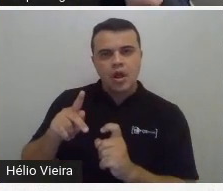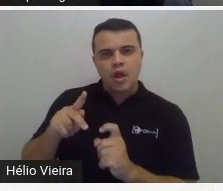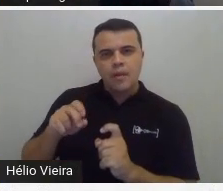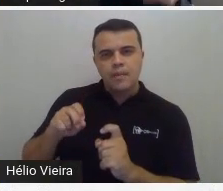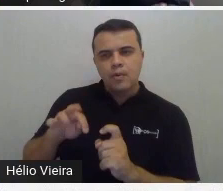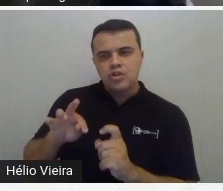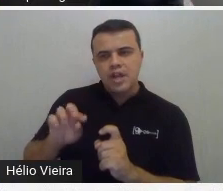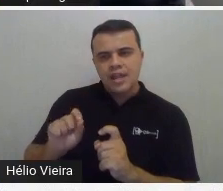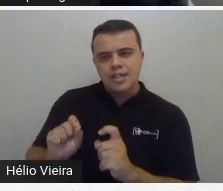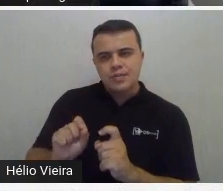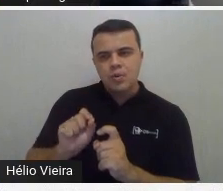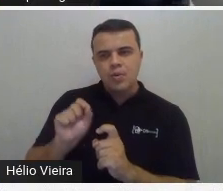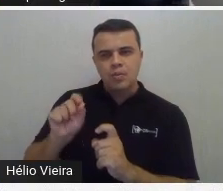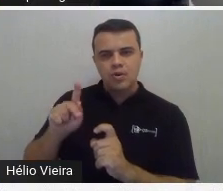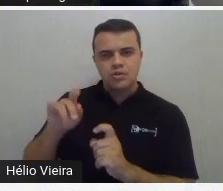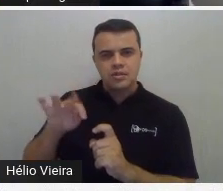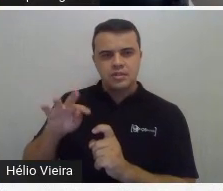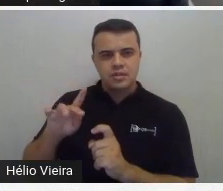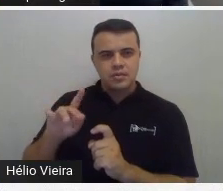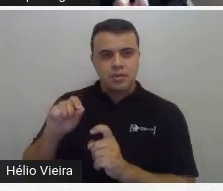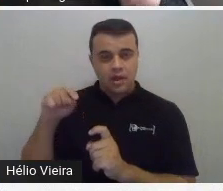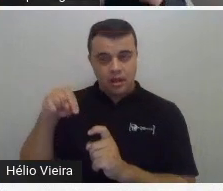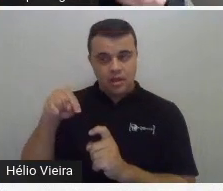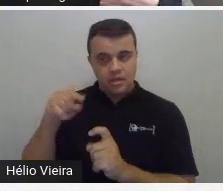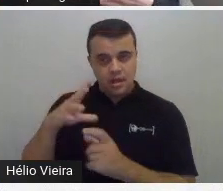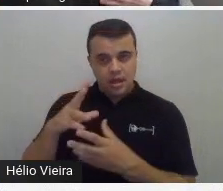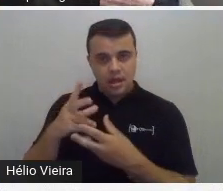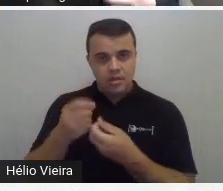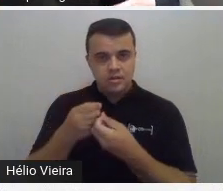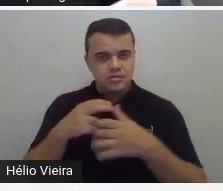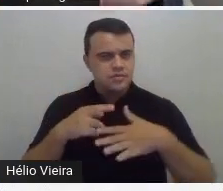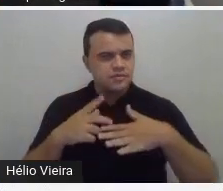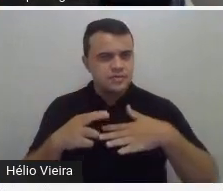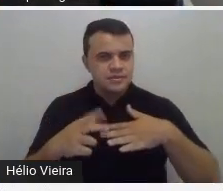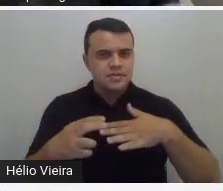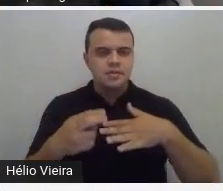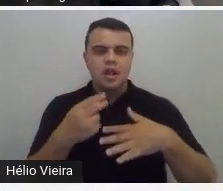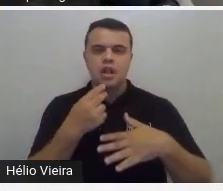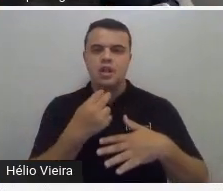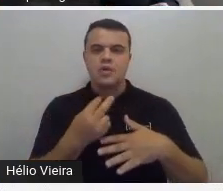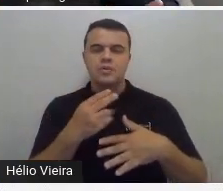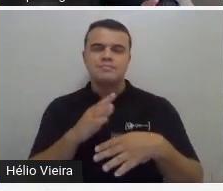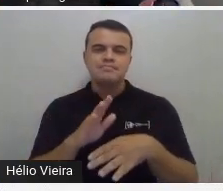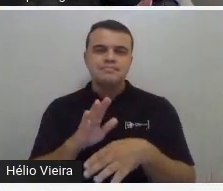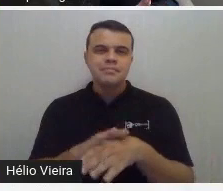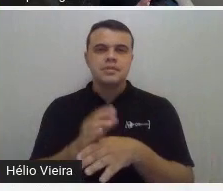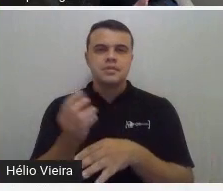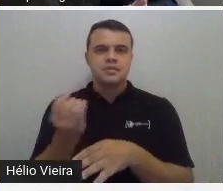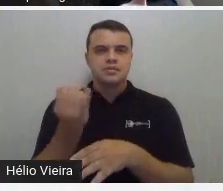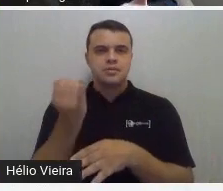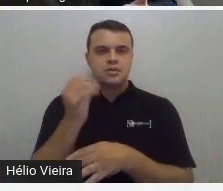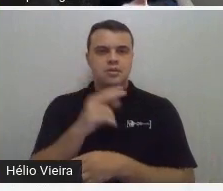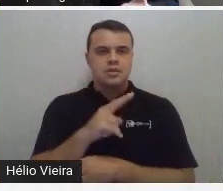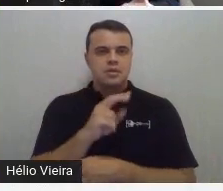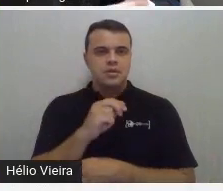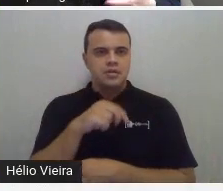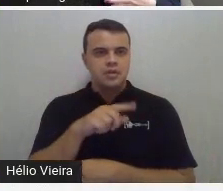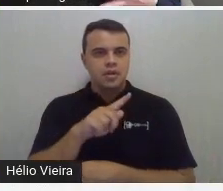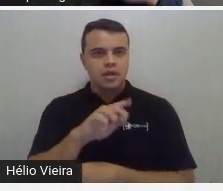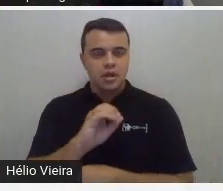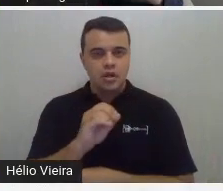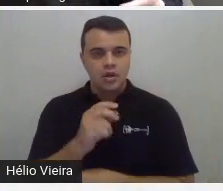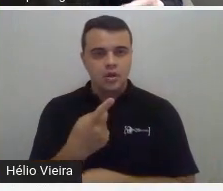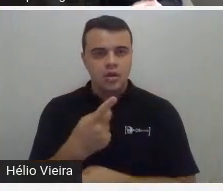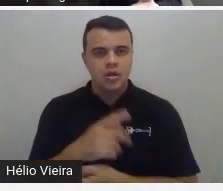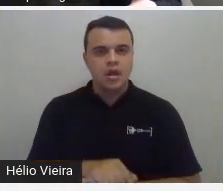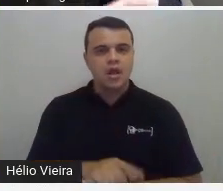Então, são esses artistas que vão passando por diversas linguagens, mas o que é mais importante em Van Gogh, como eu disse, é